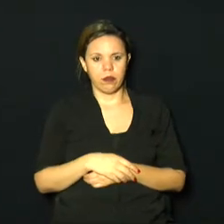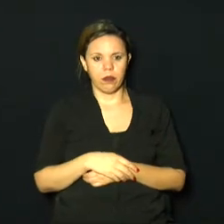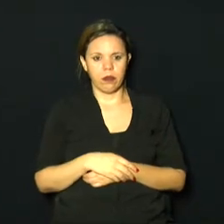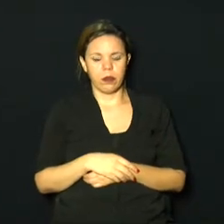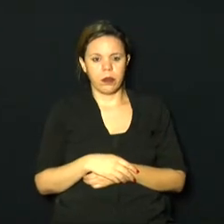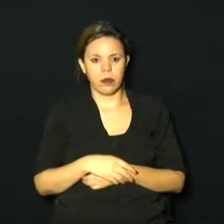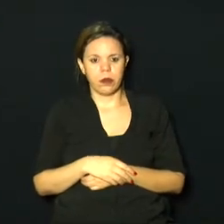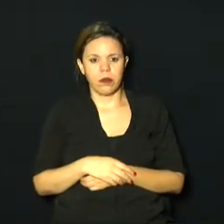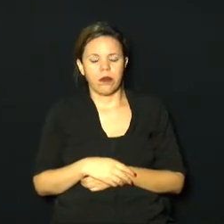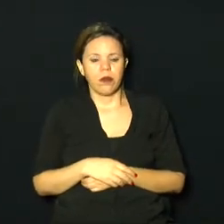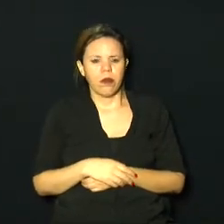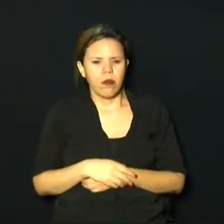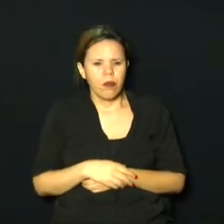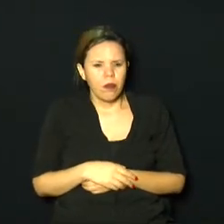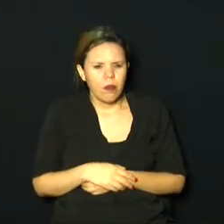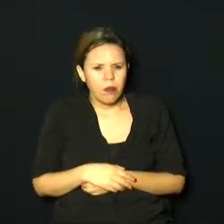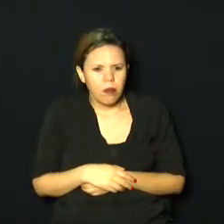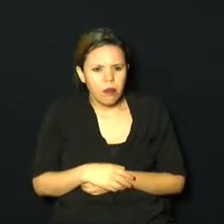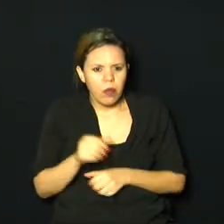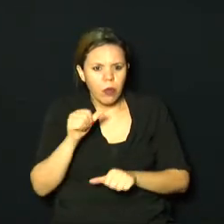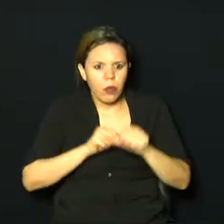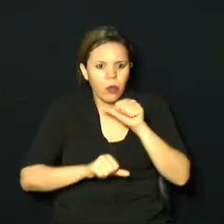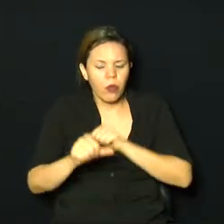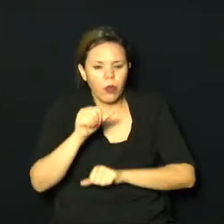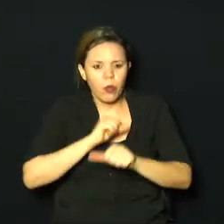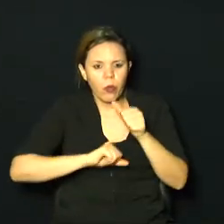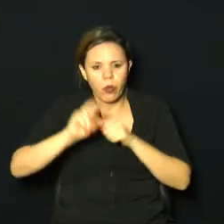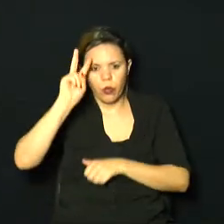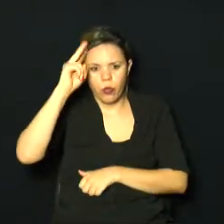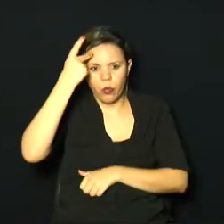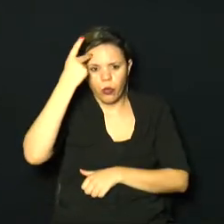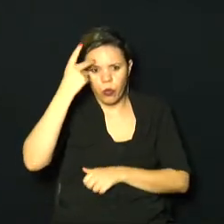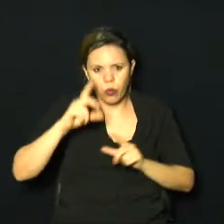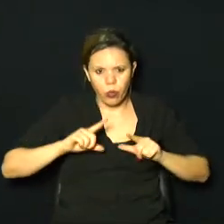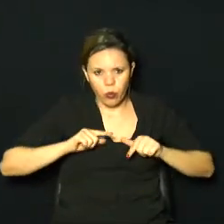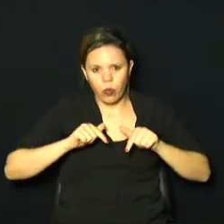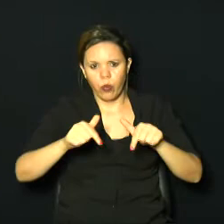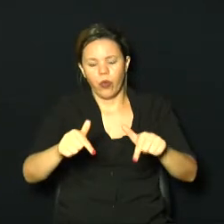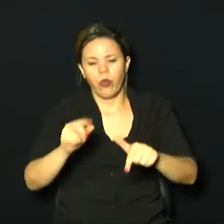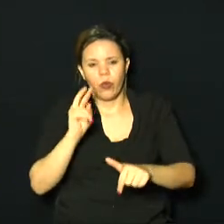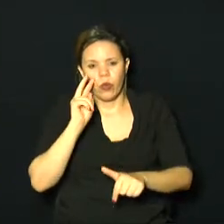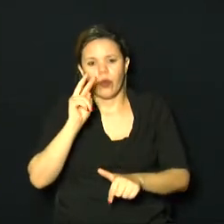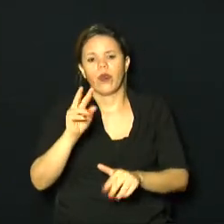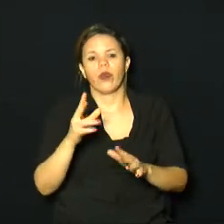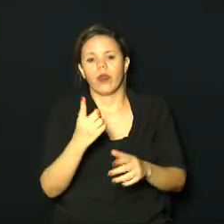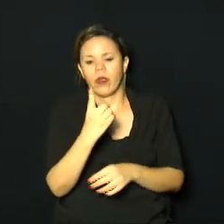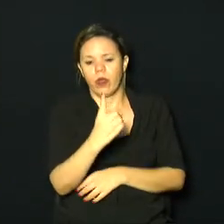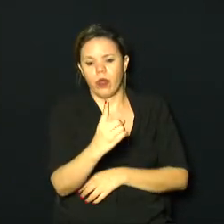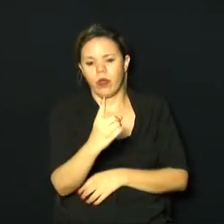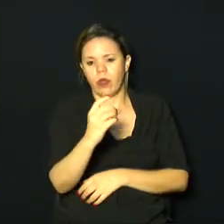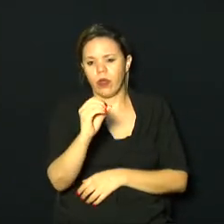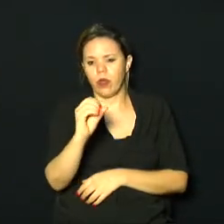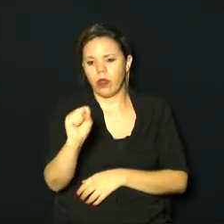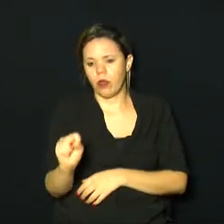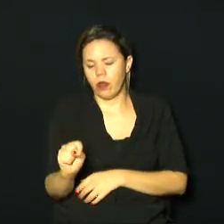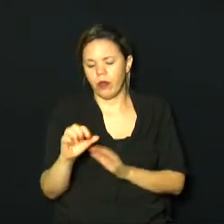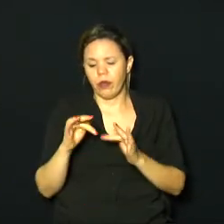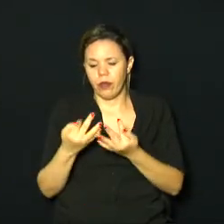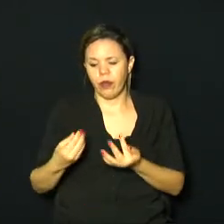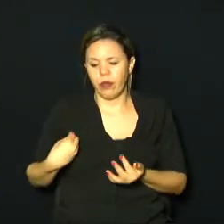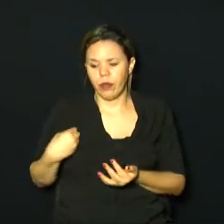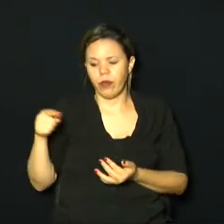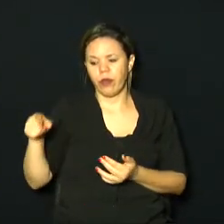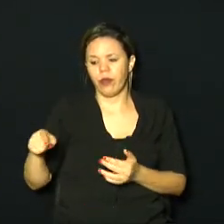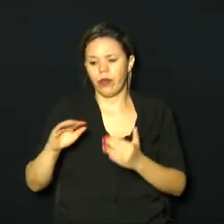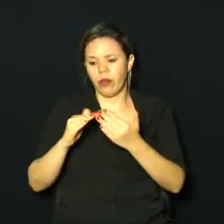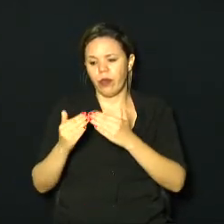mude essa fala, mude esta atitude. Olhe para 108 famílias que ali estão. Olhe,